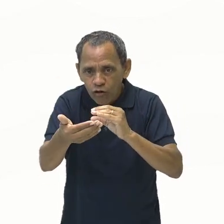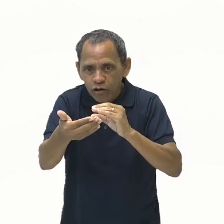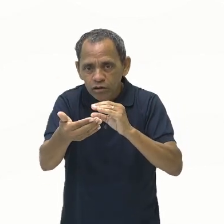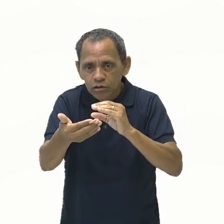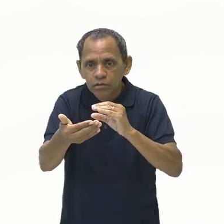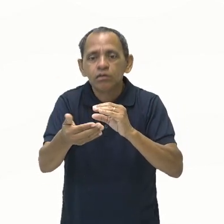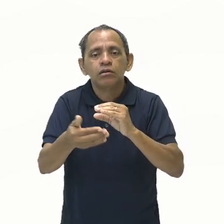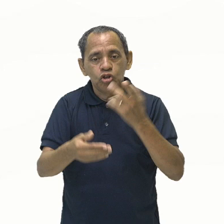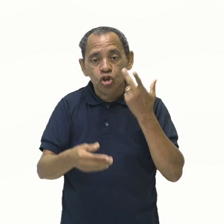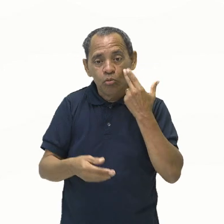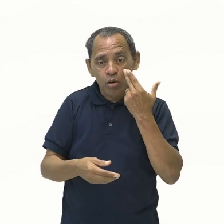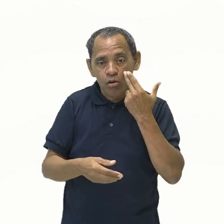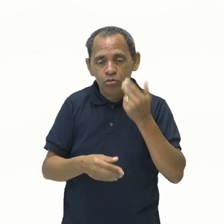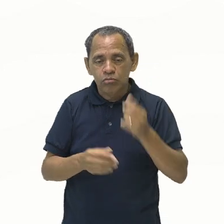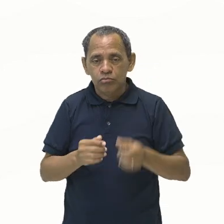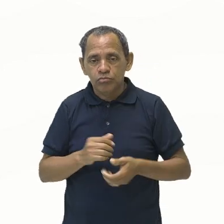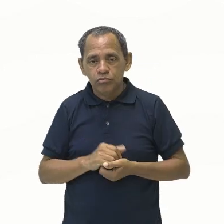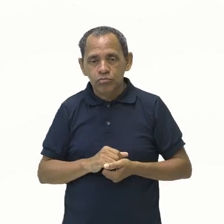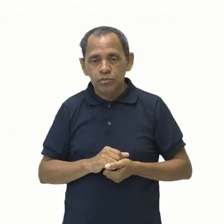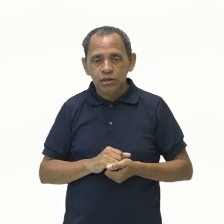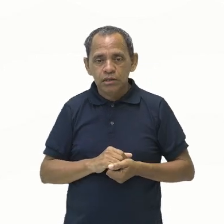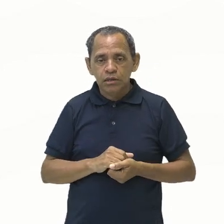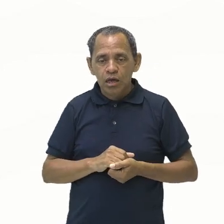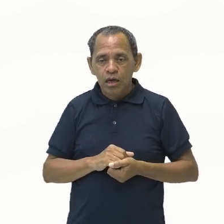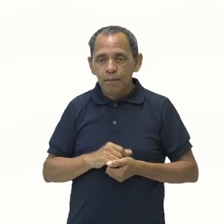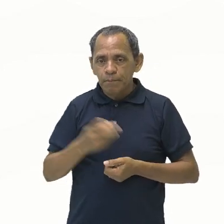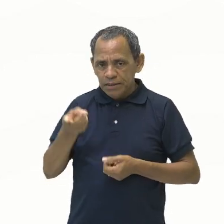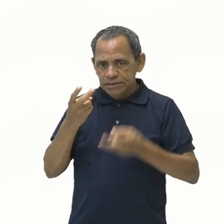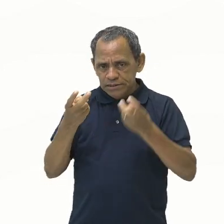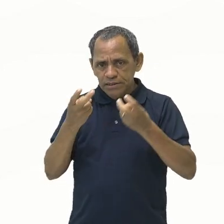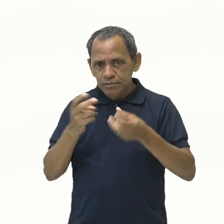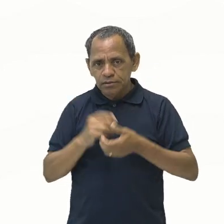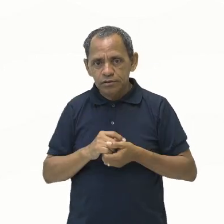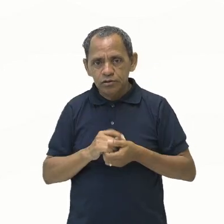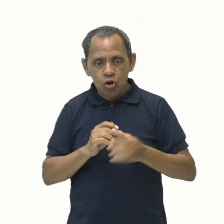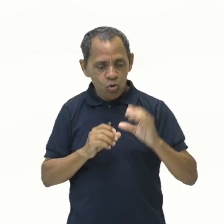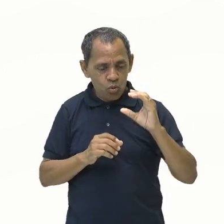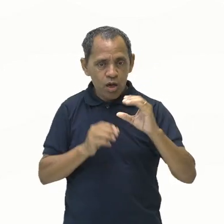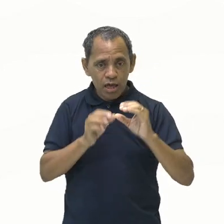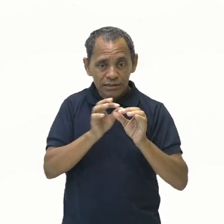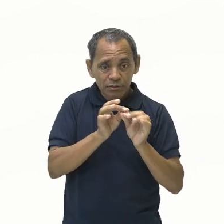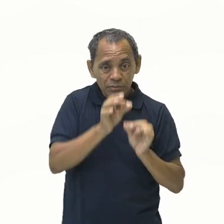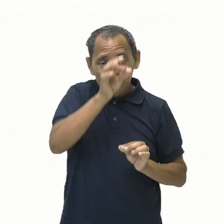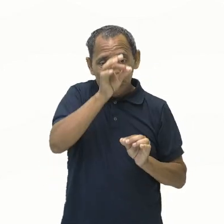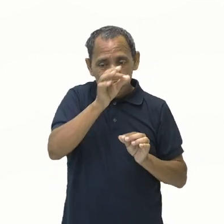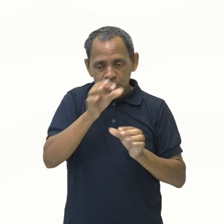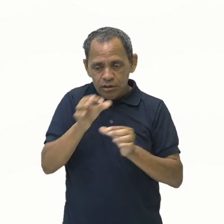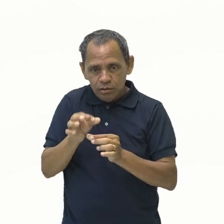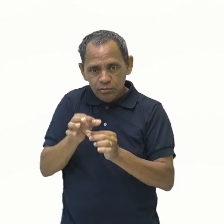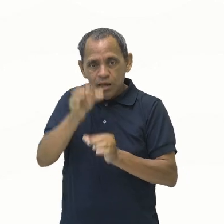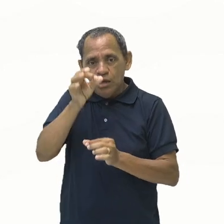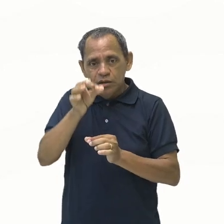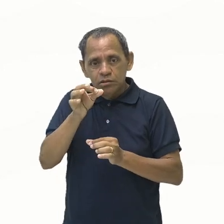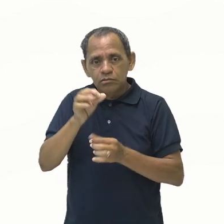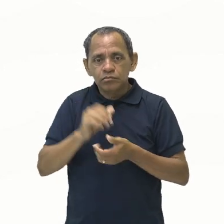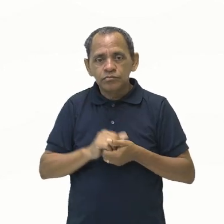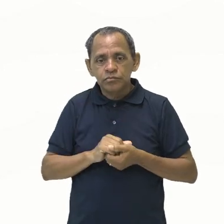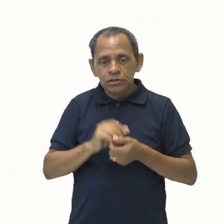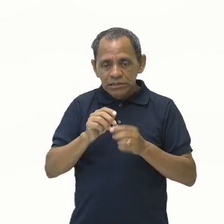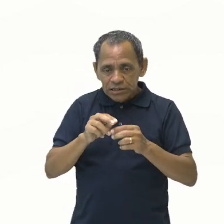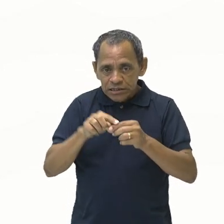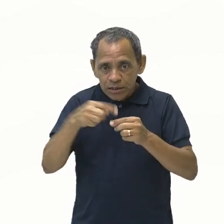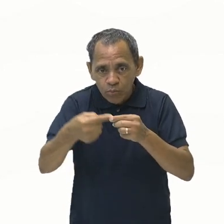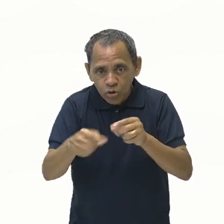normal. Olha só, essa daqui está em bastão, mas se a gente for destacar, ó, toda ela está numa sequência. É uma